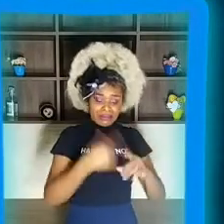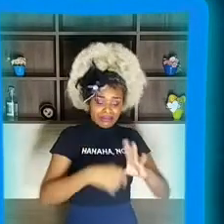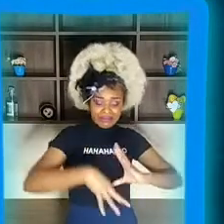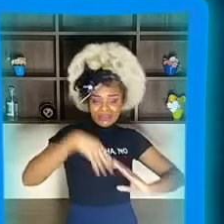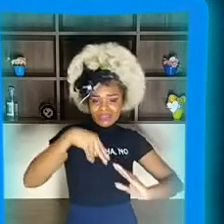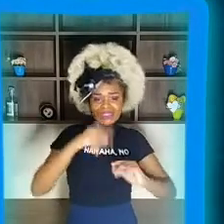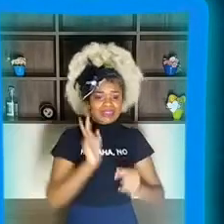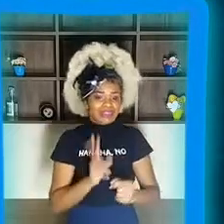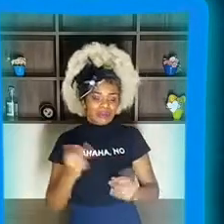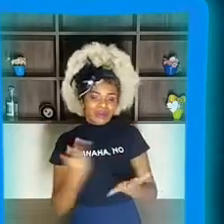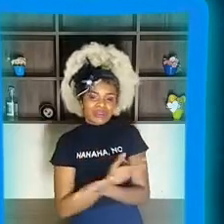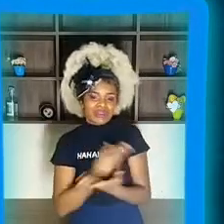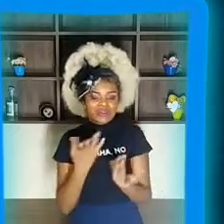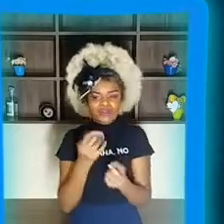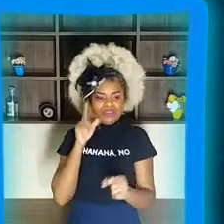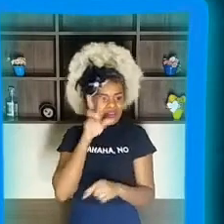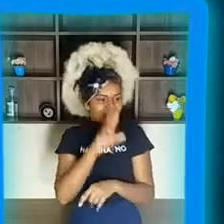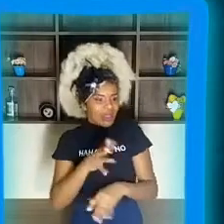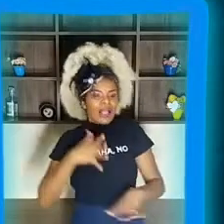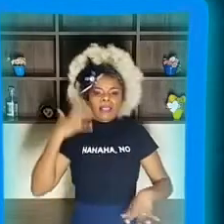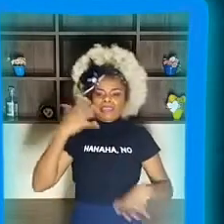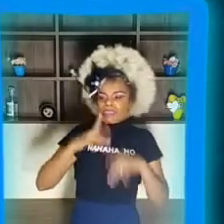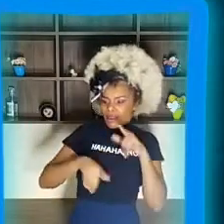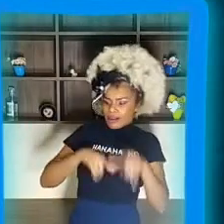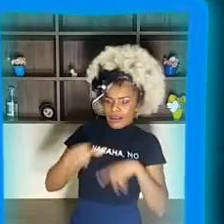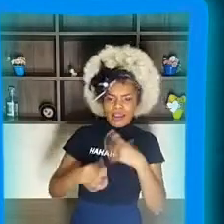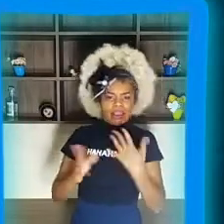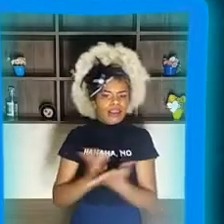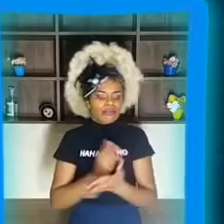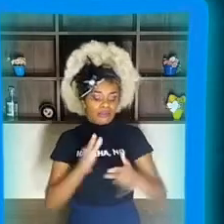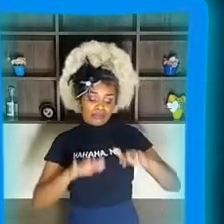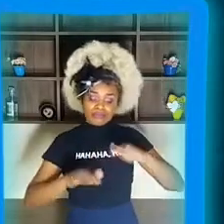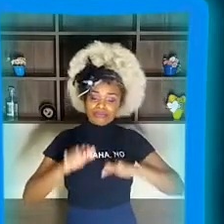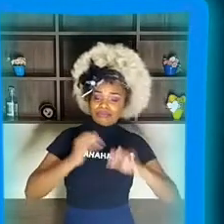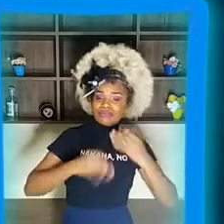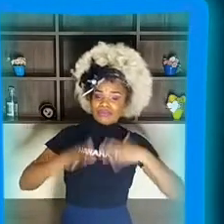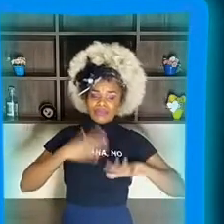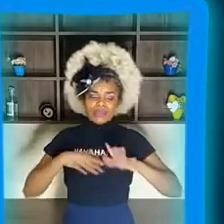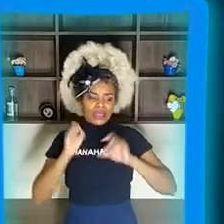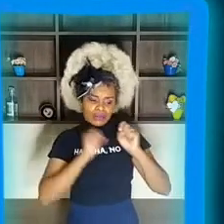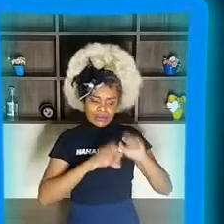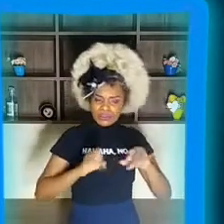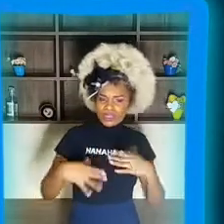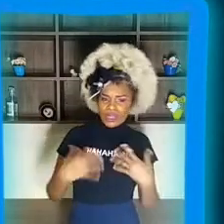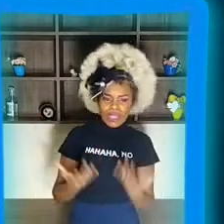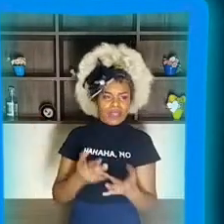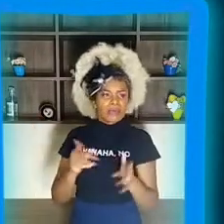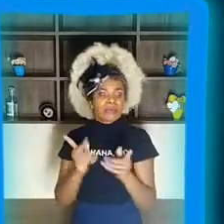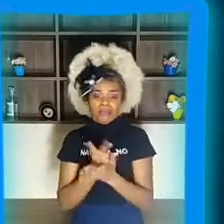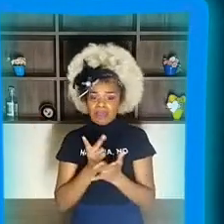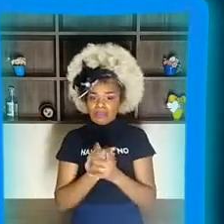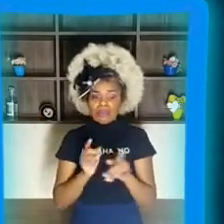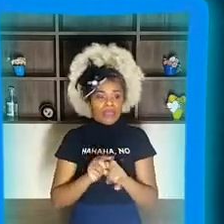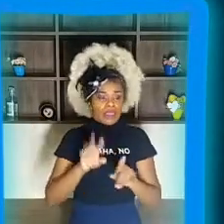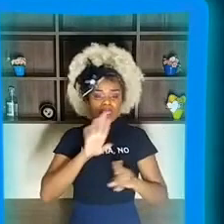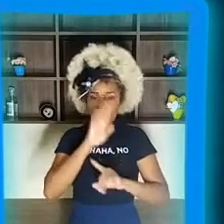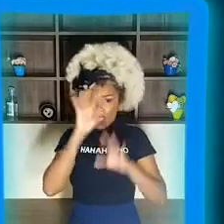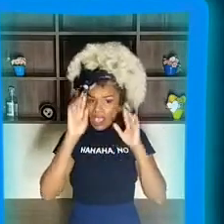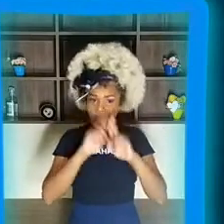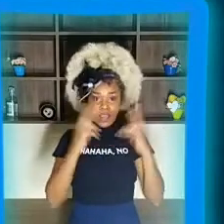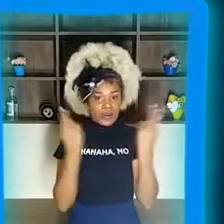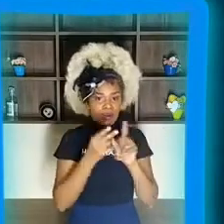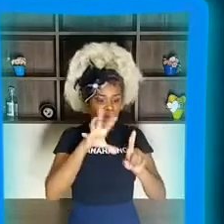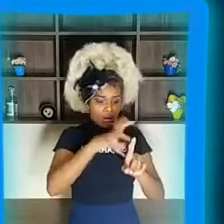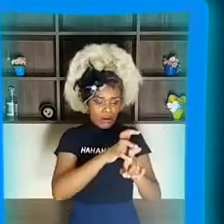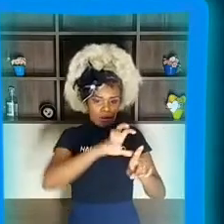Espírita, né? De você ir numa tarefa, seja para harmonização de uma tarefa doutrinária, até reunião de desobsessão lá é com música,